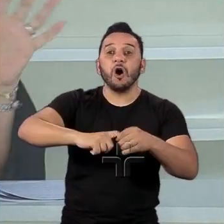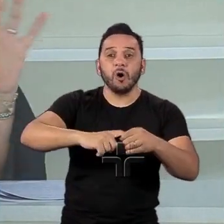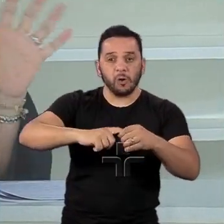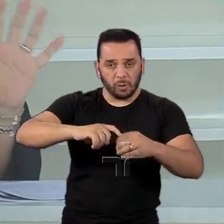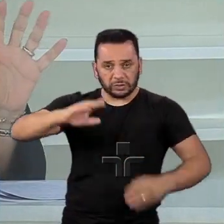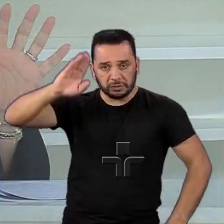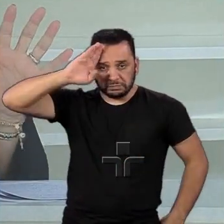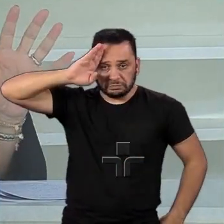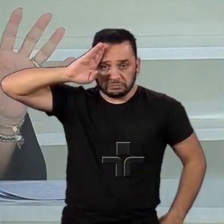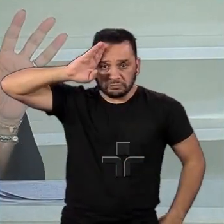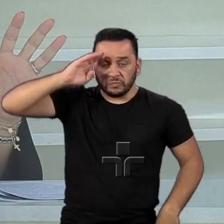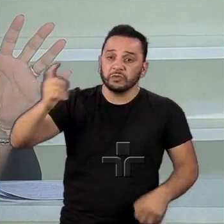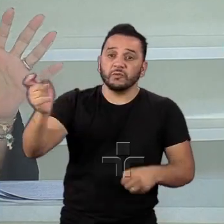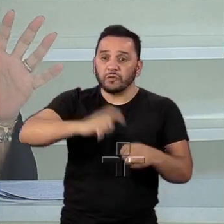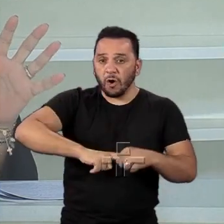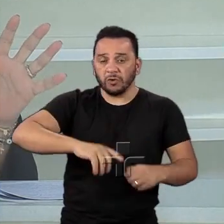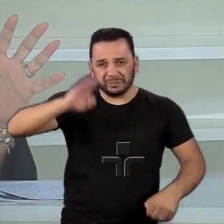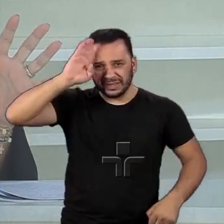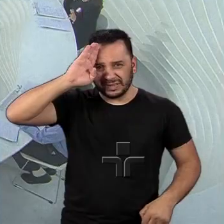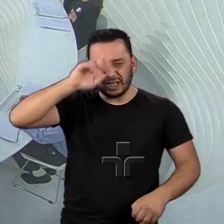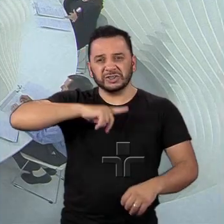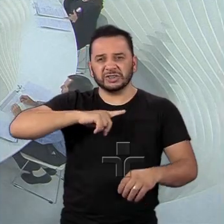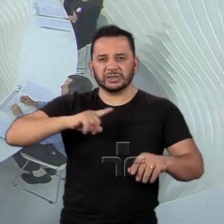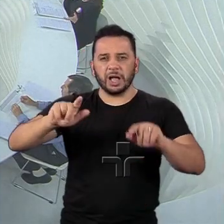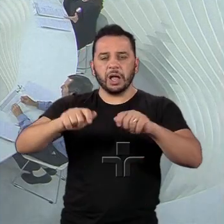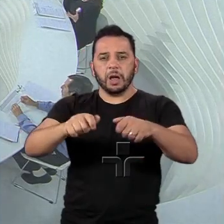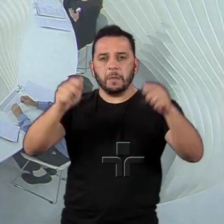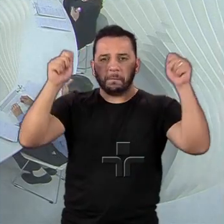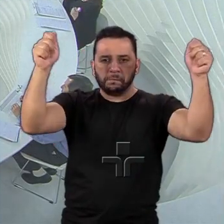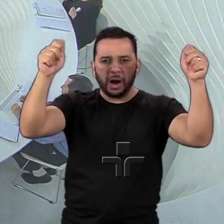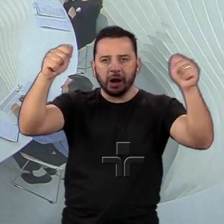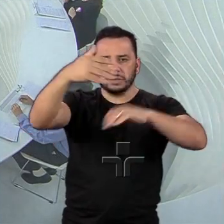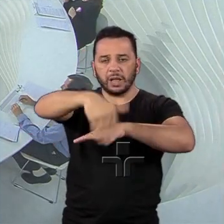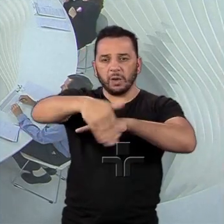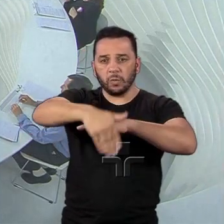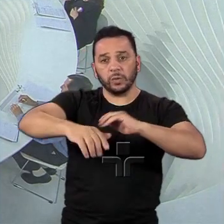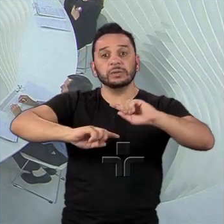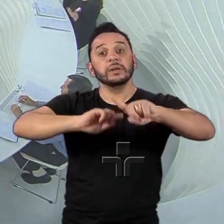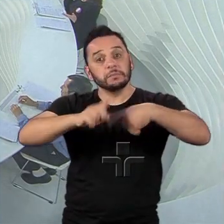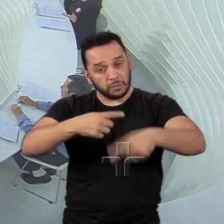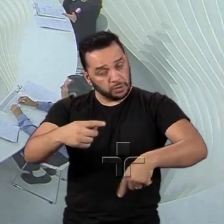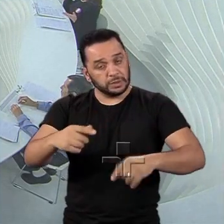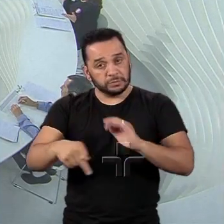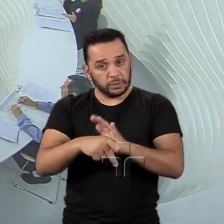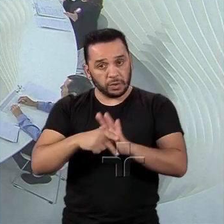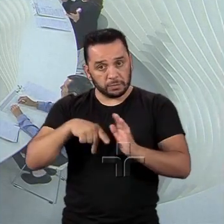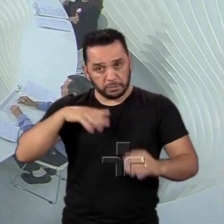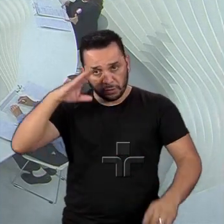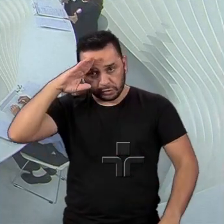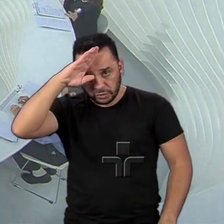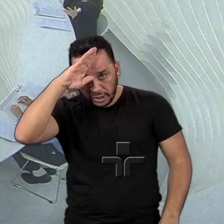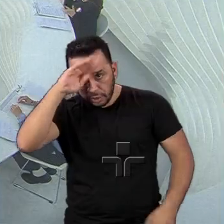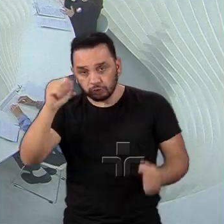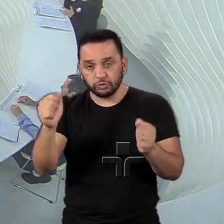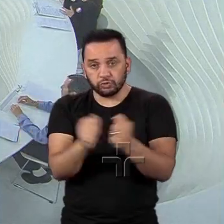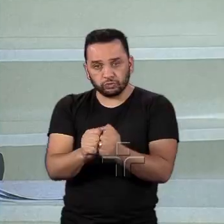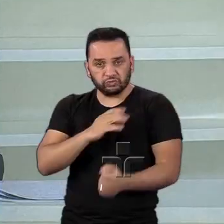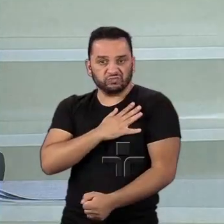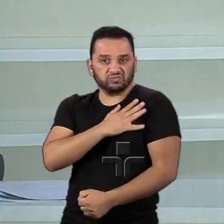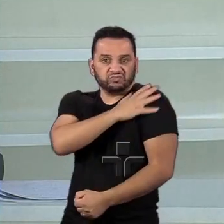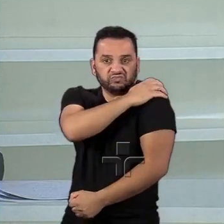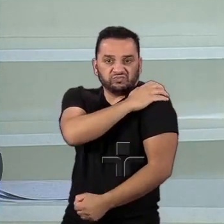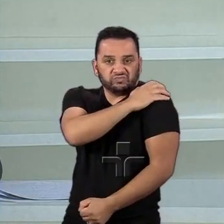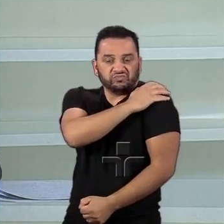Eram essas faixas que se viam nas ruas. De repente, Bolsonaro e um vice-militar, um capitão e